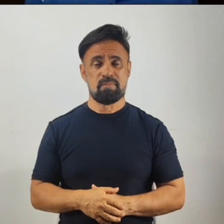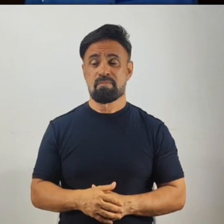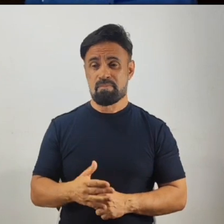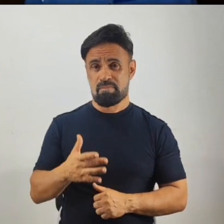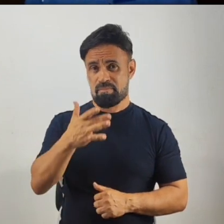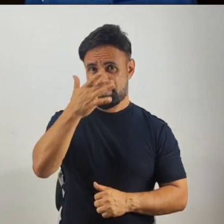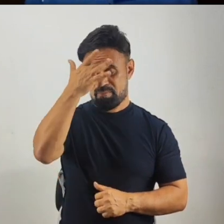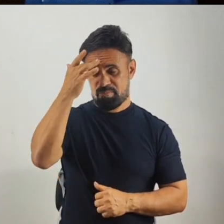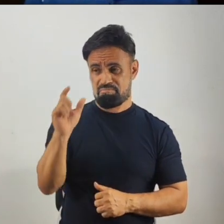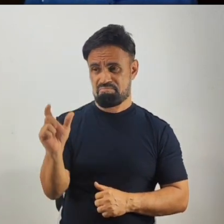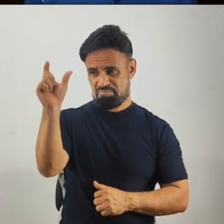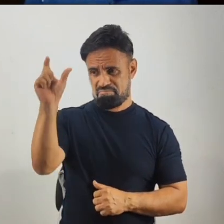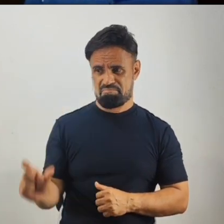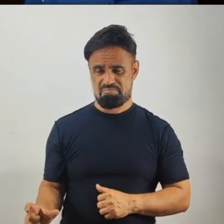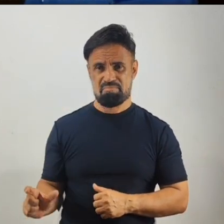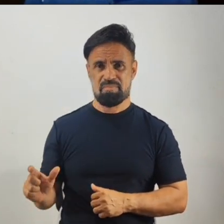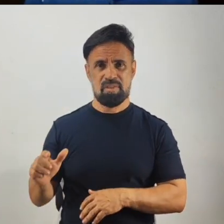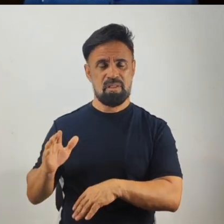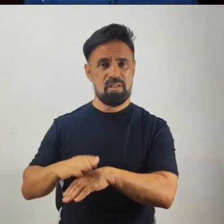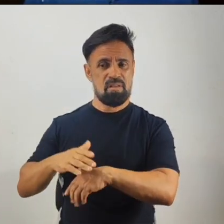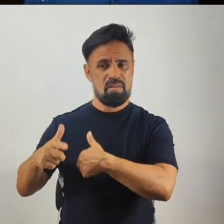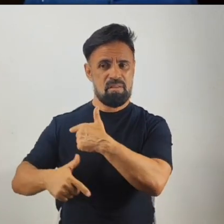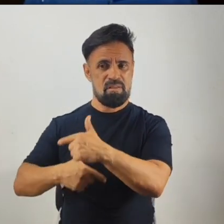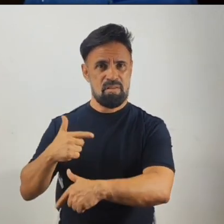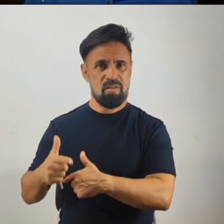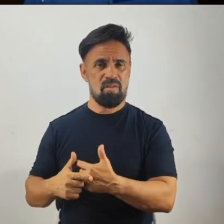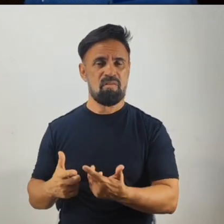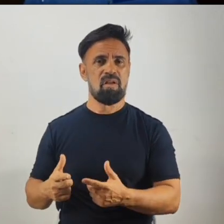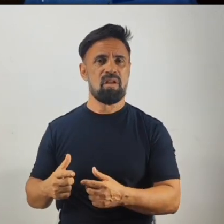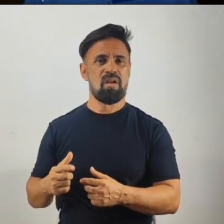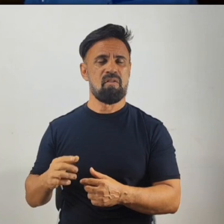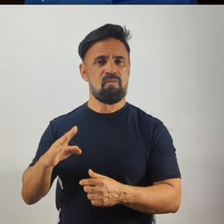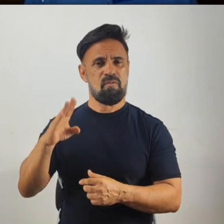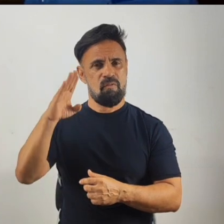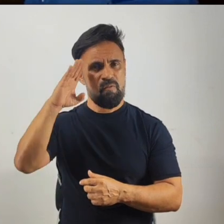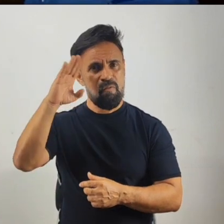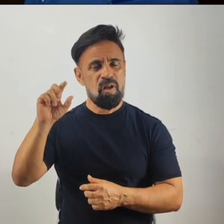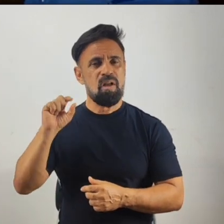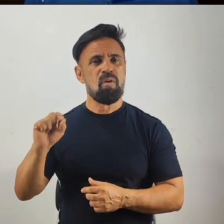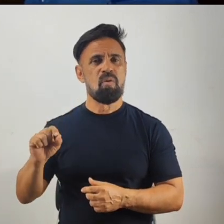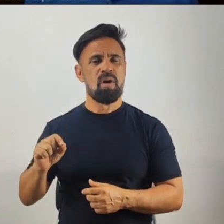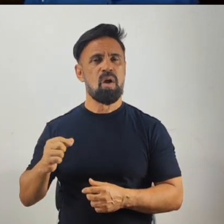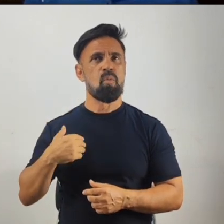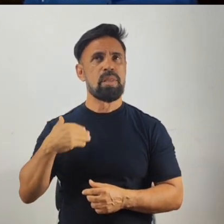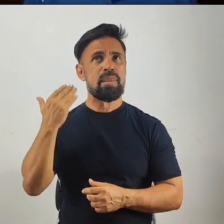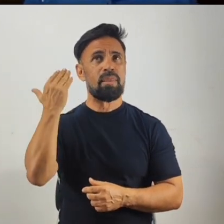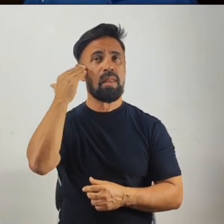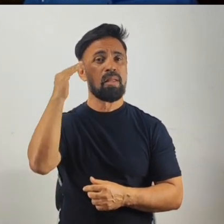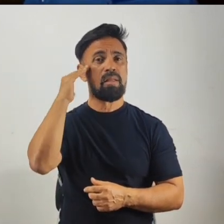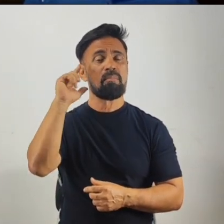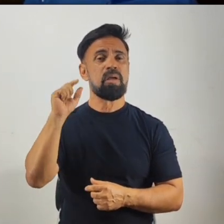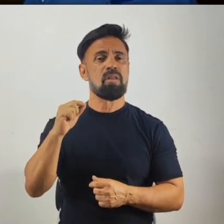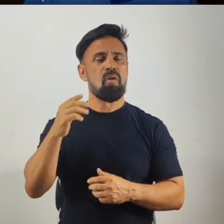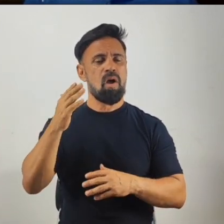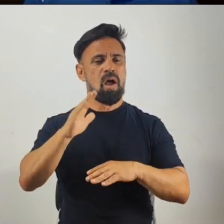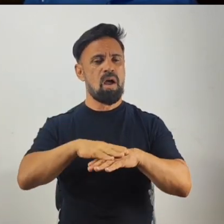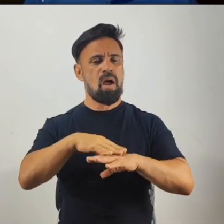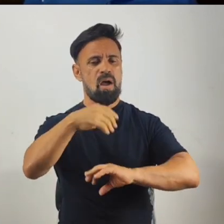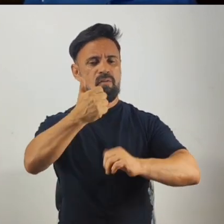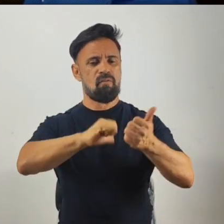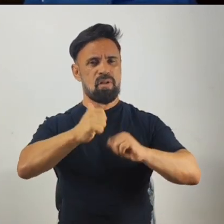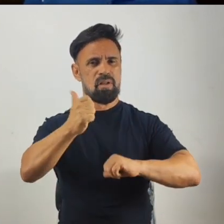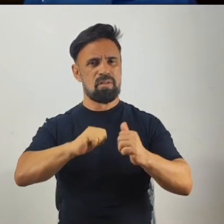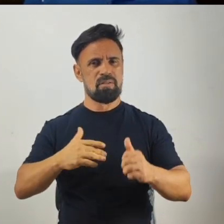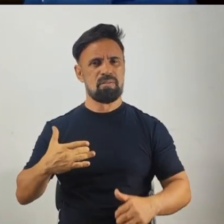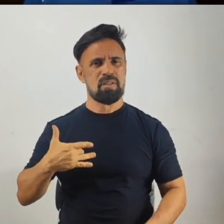Avedis Donabedian, ele desenvolveu um quadro conceitual fundamental para o entendimento da